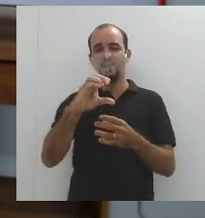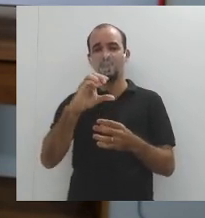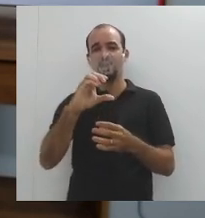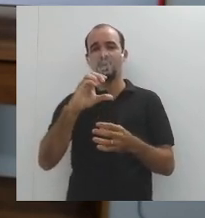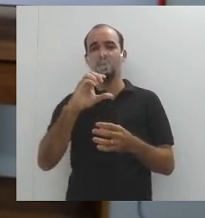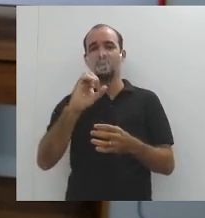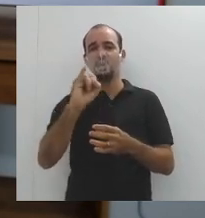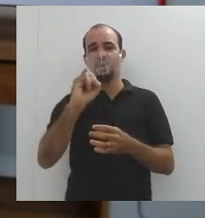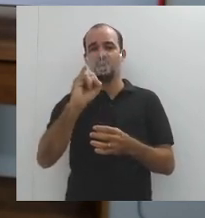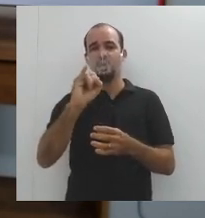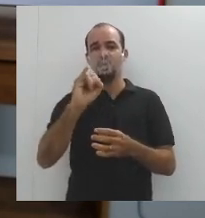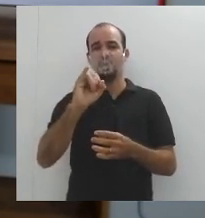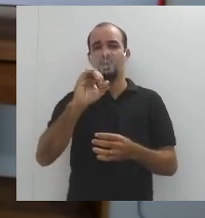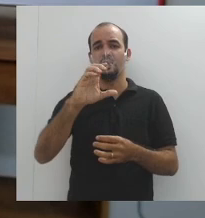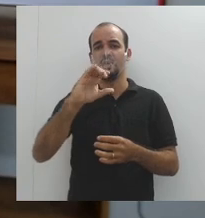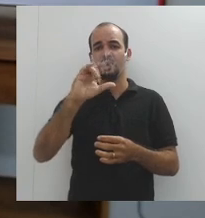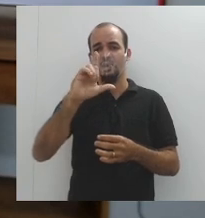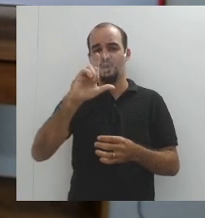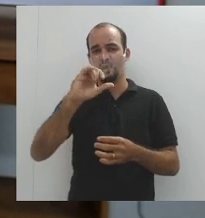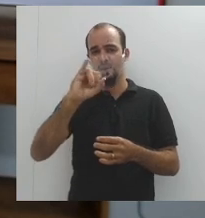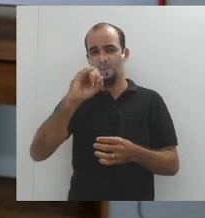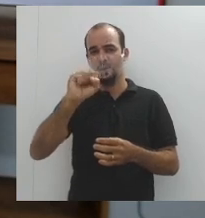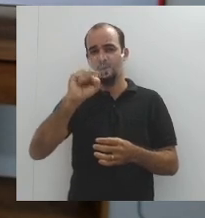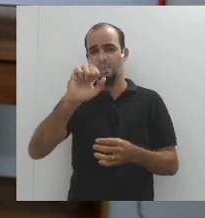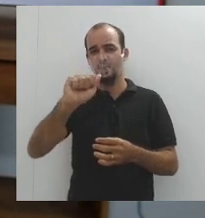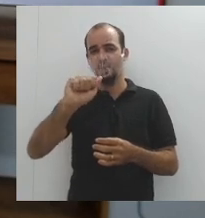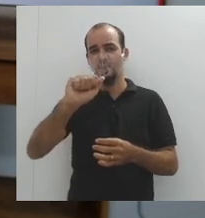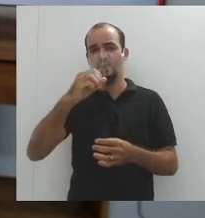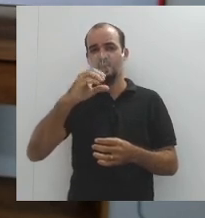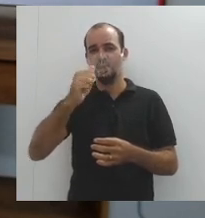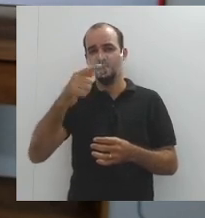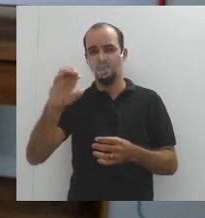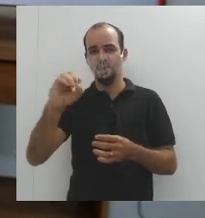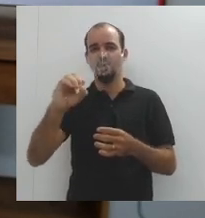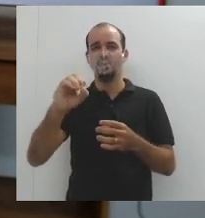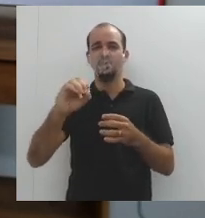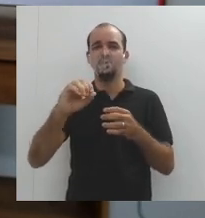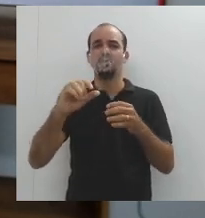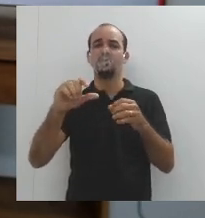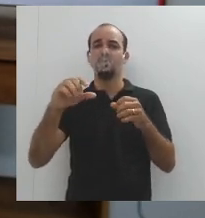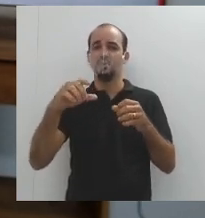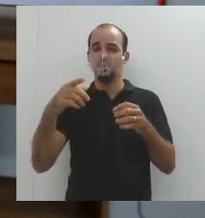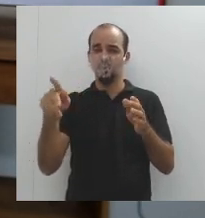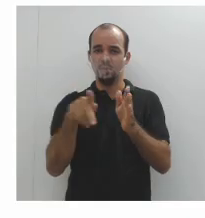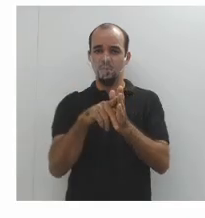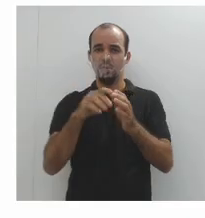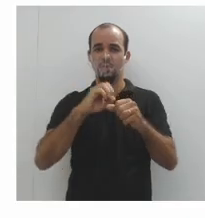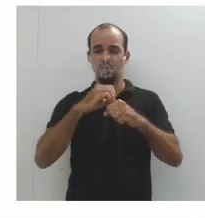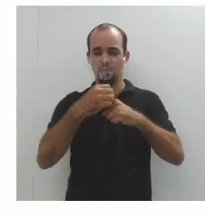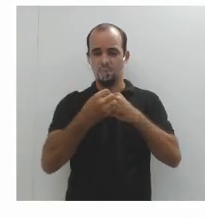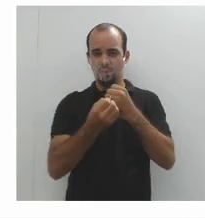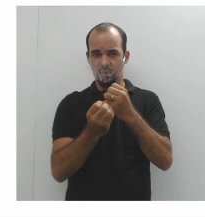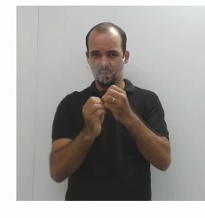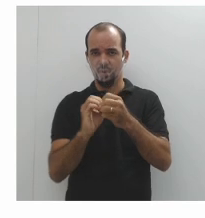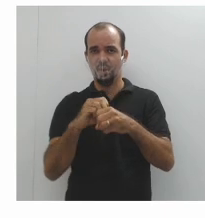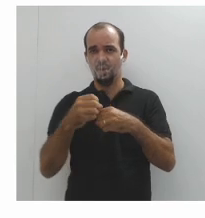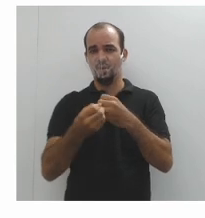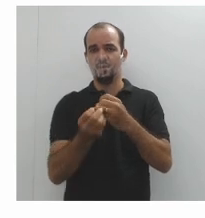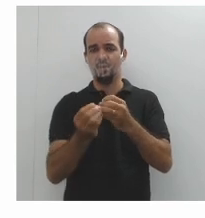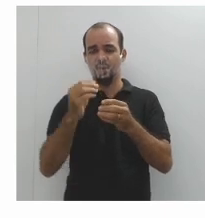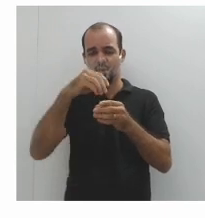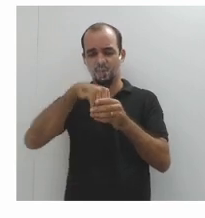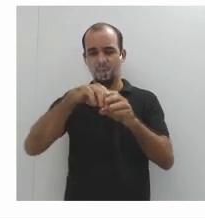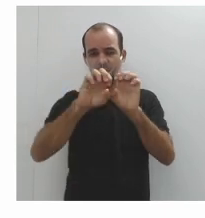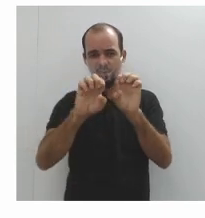de molécula, tá? Corta aí no slide. Gente,